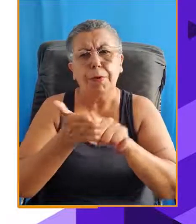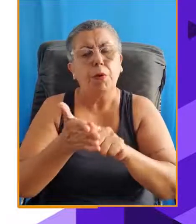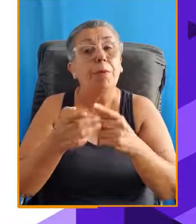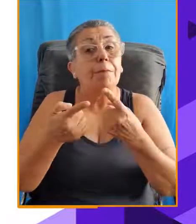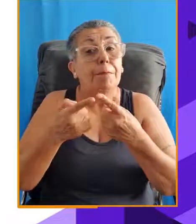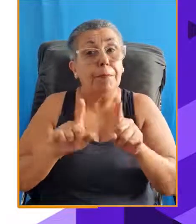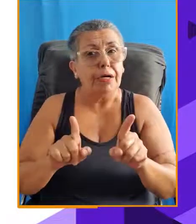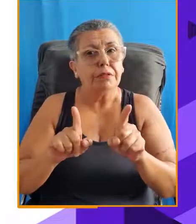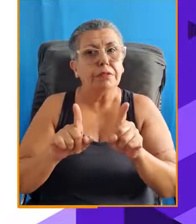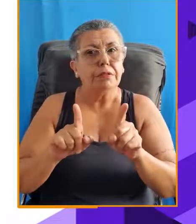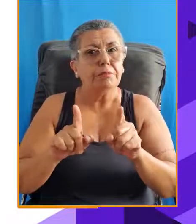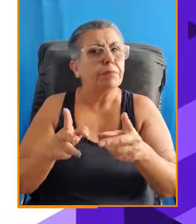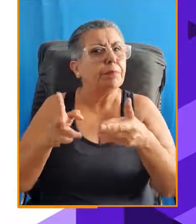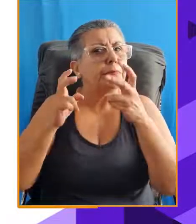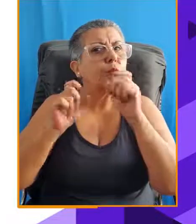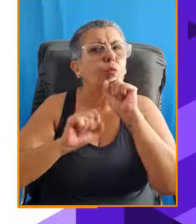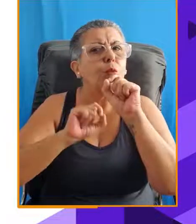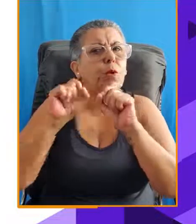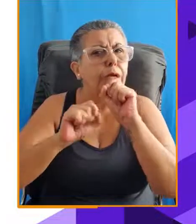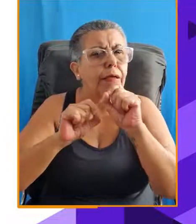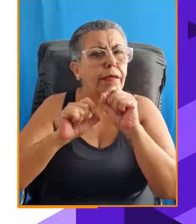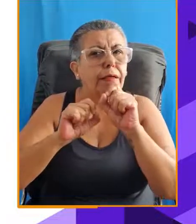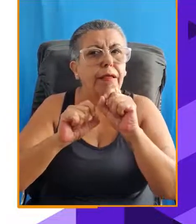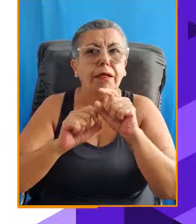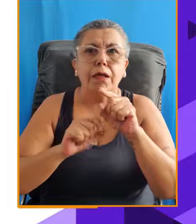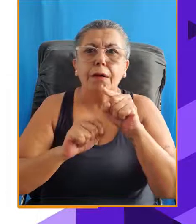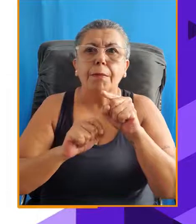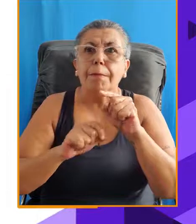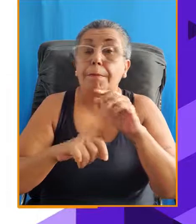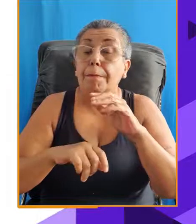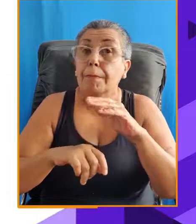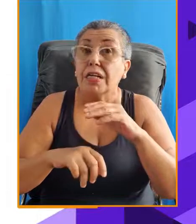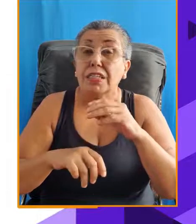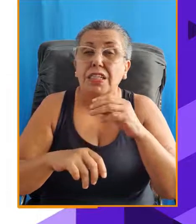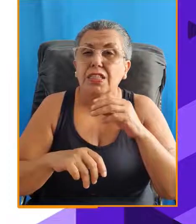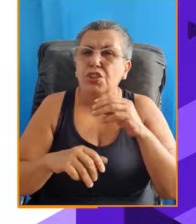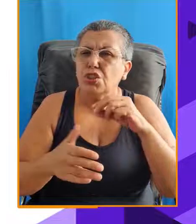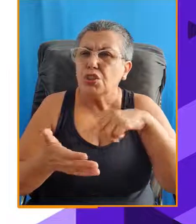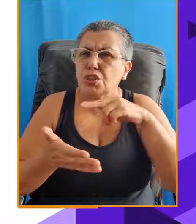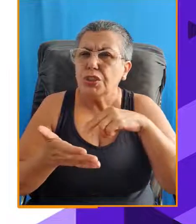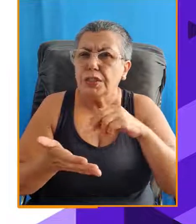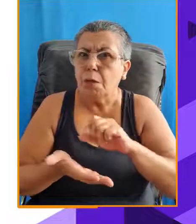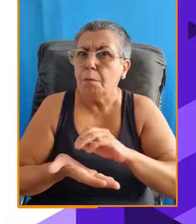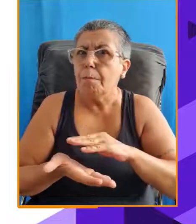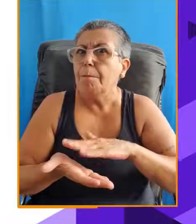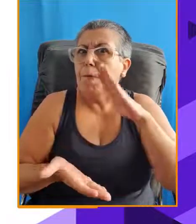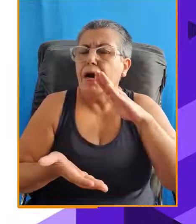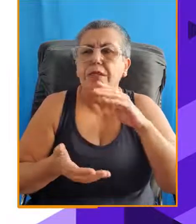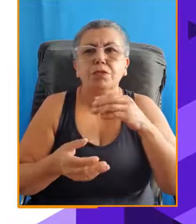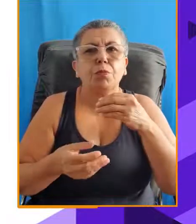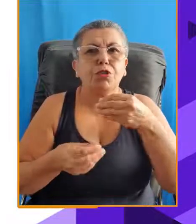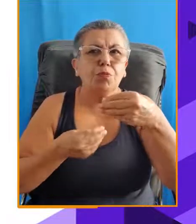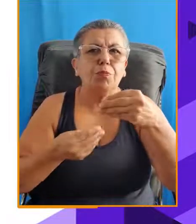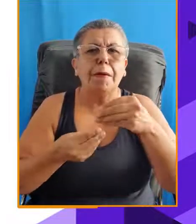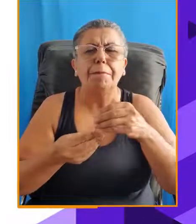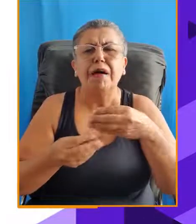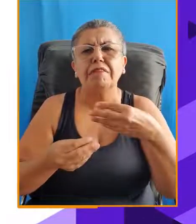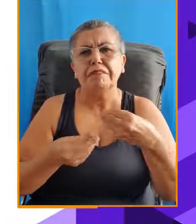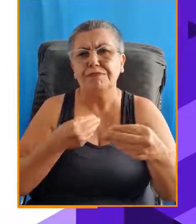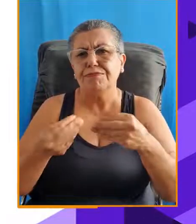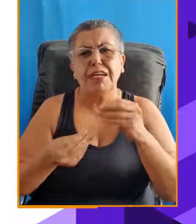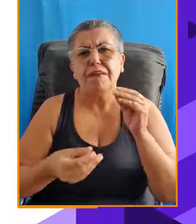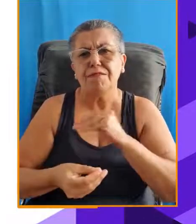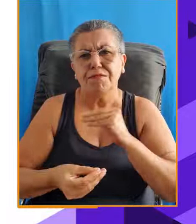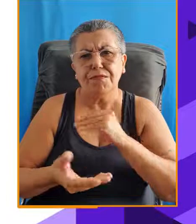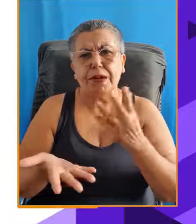contudo, deve-se levar em consideração que o excesso de tinta pode fragilizar o papel,